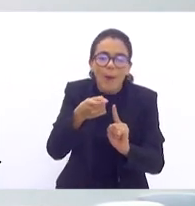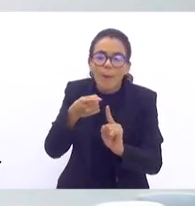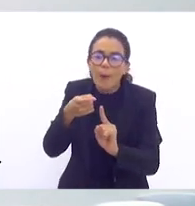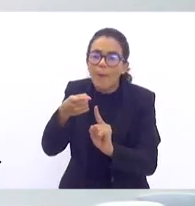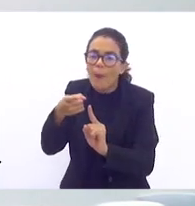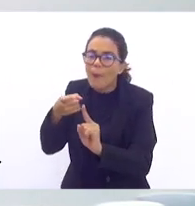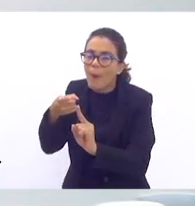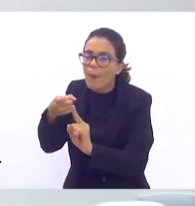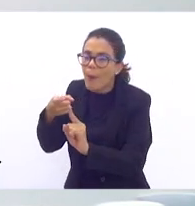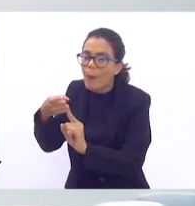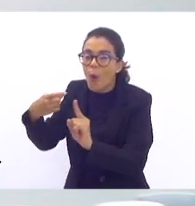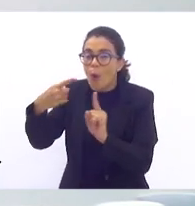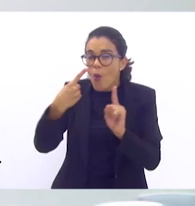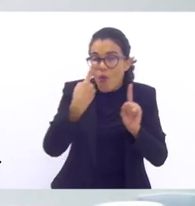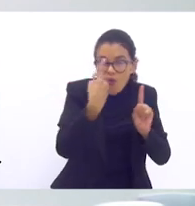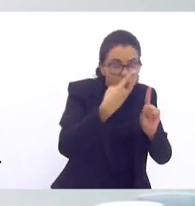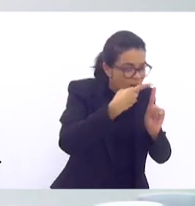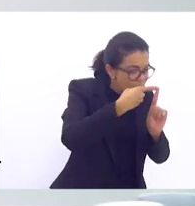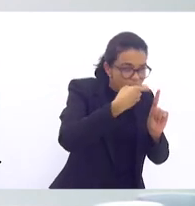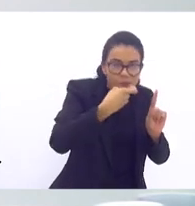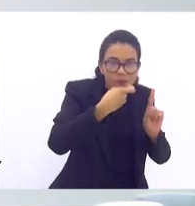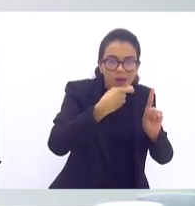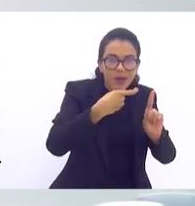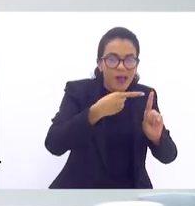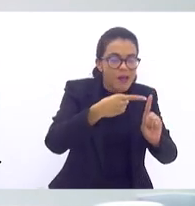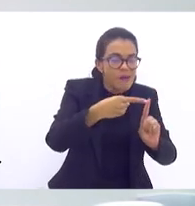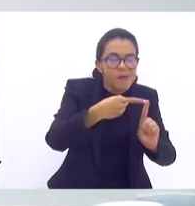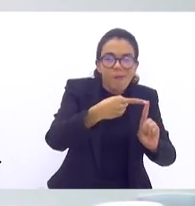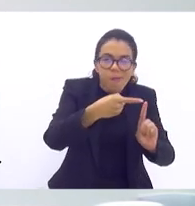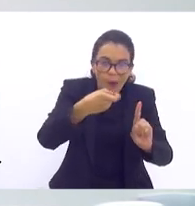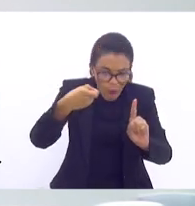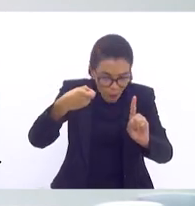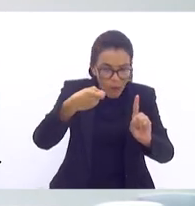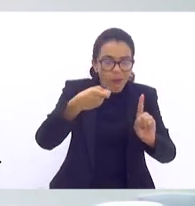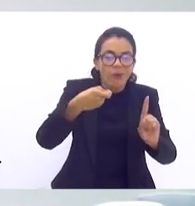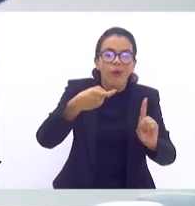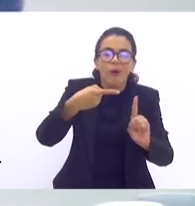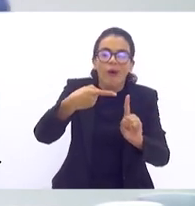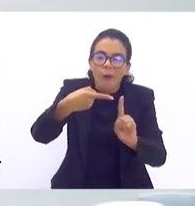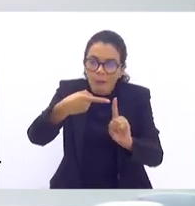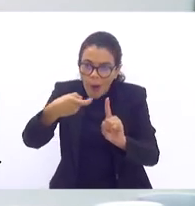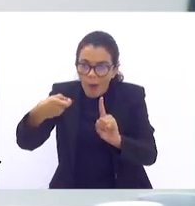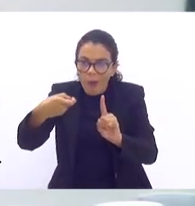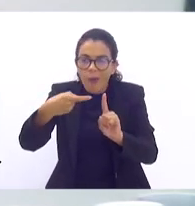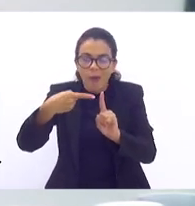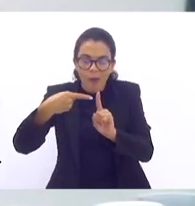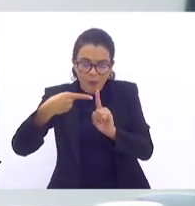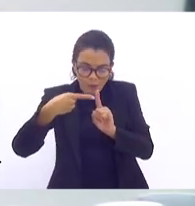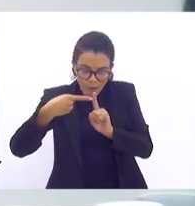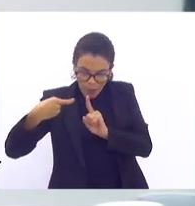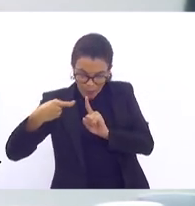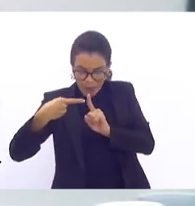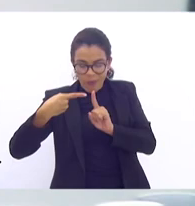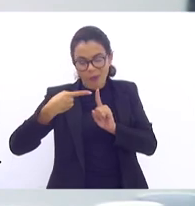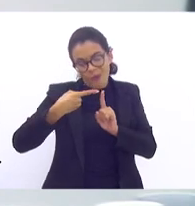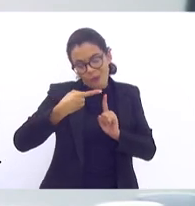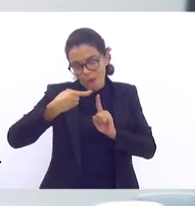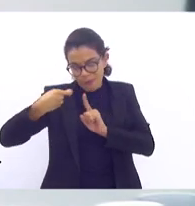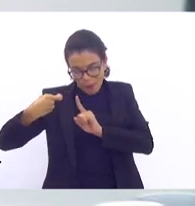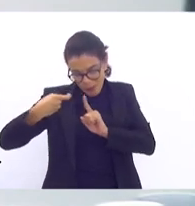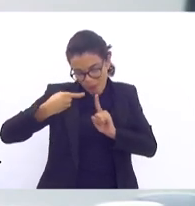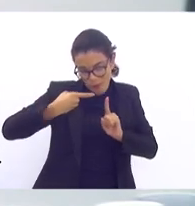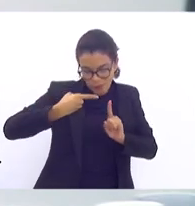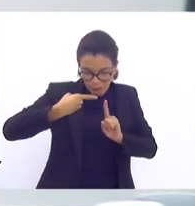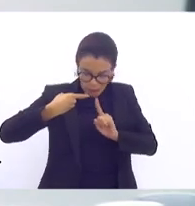o cara fez um golpezinho ali atendeu o incentivo fiscal fez outras linhas ali atendeu o outro Lobby fez o outro ali fez fez mais